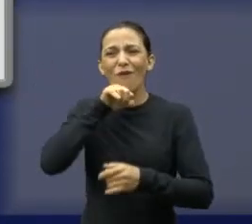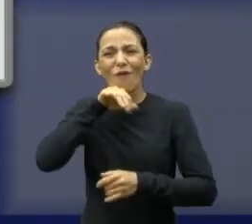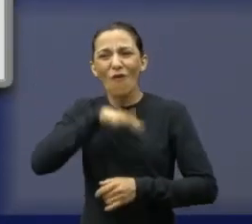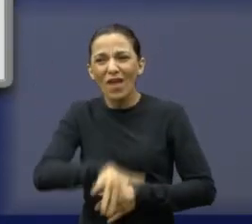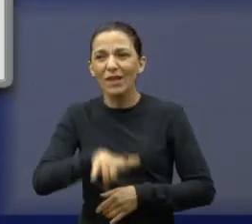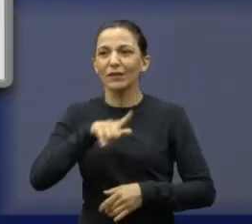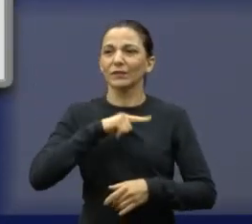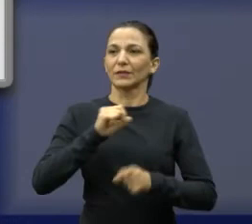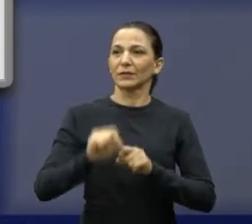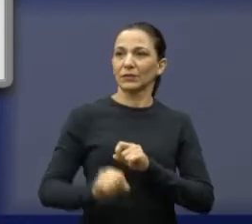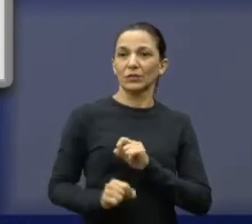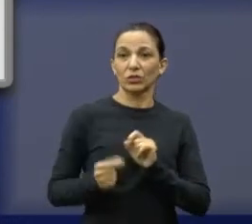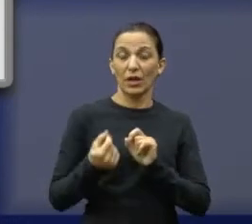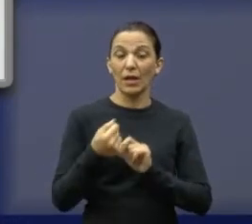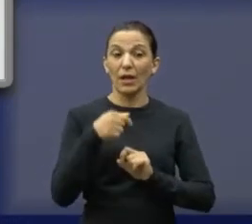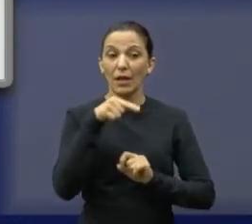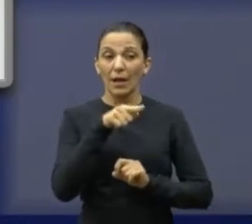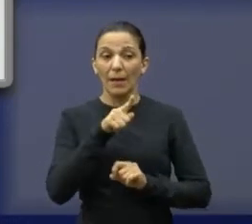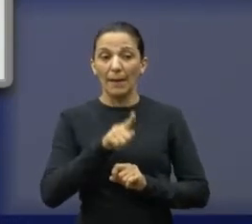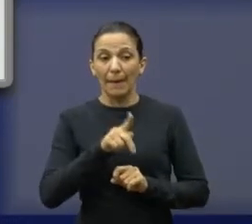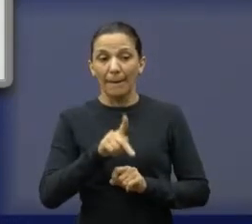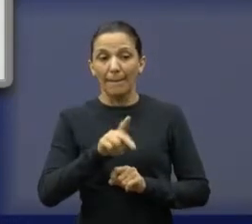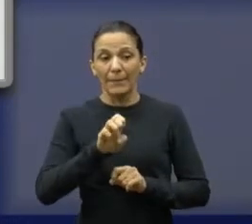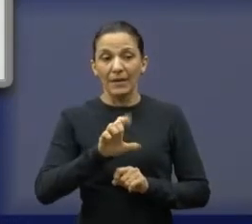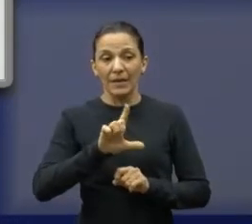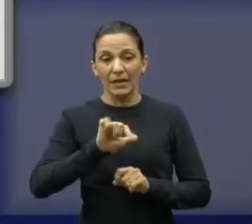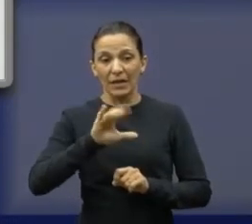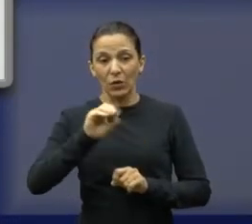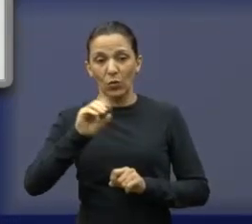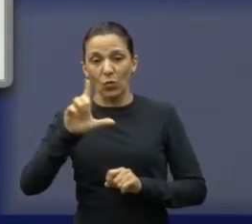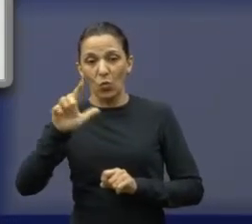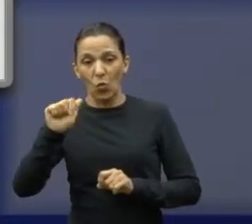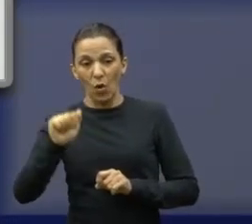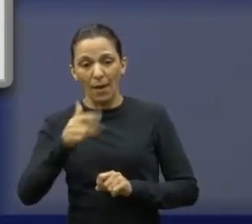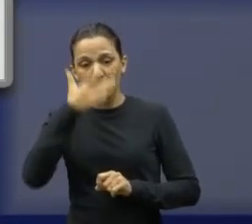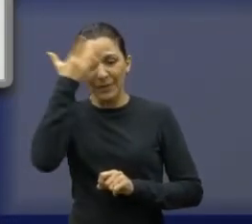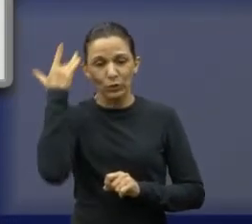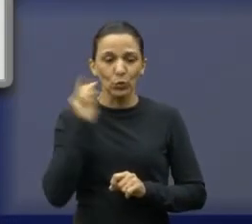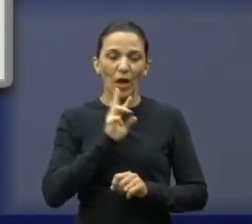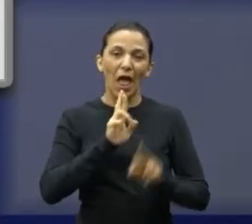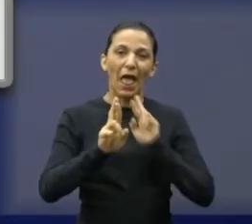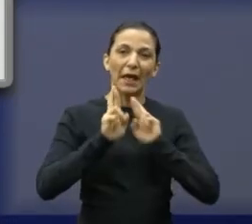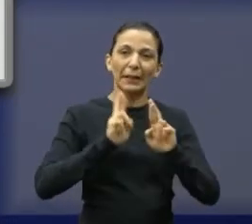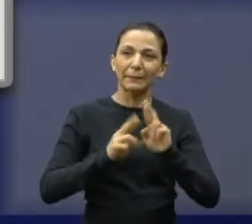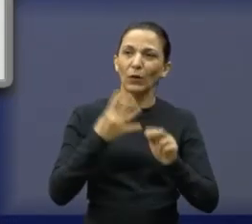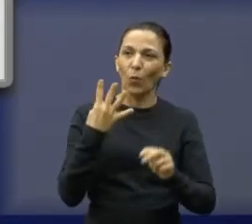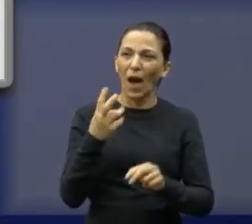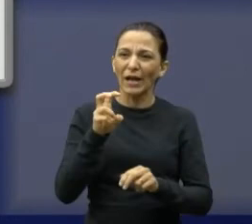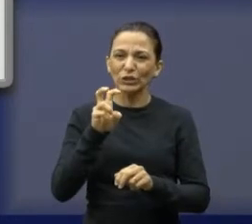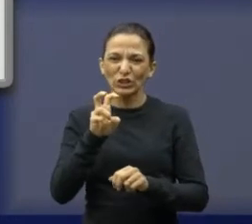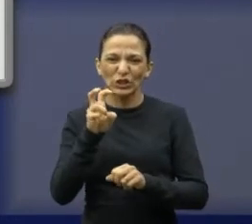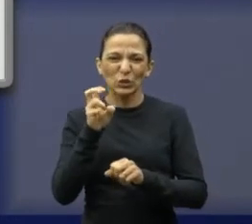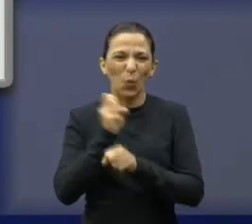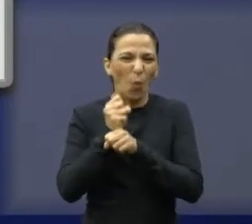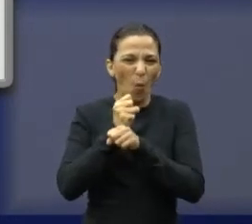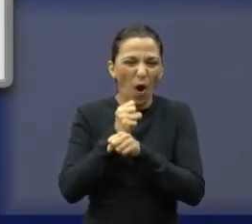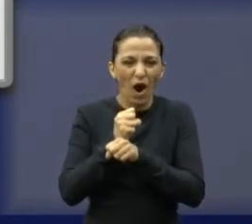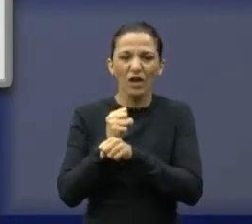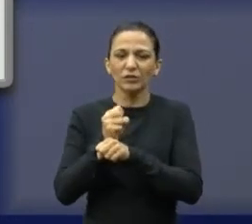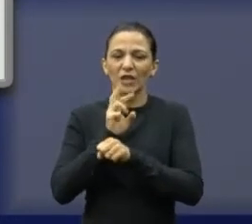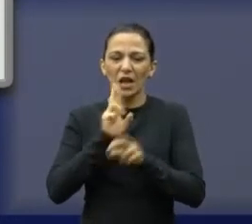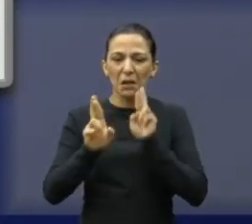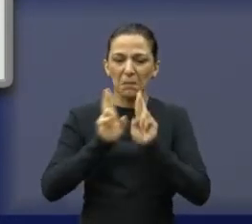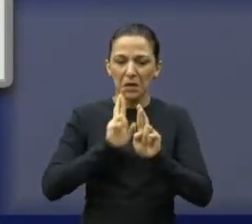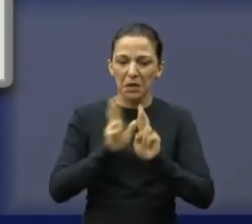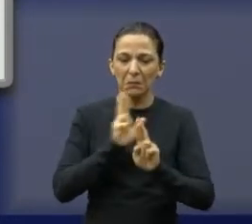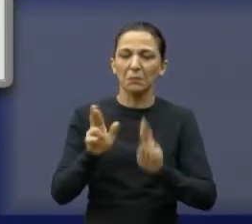comprometido, já encaminhei também para o Sérgio Películo, já protocolei. Várias pessoas reclamando, tem 4, 5 anos que realmente estão reclamando dessa situação